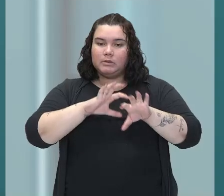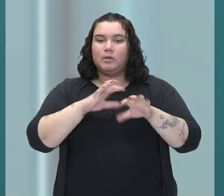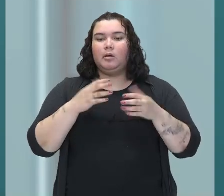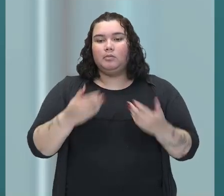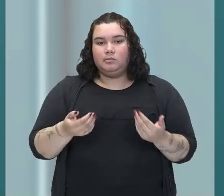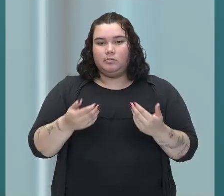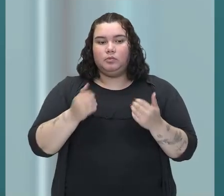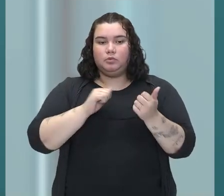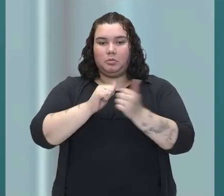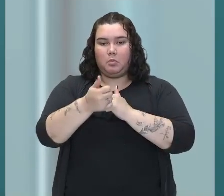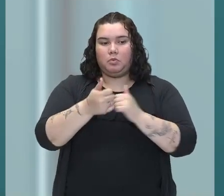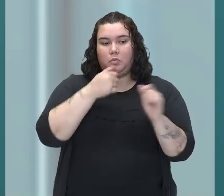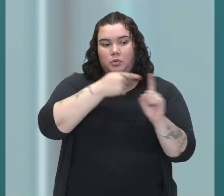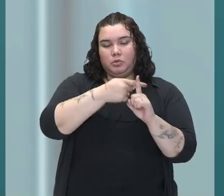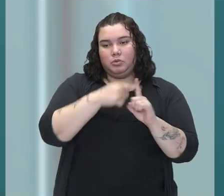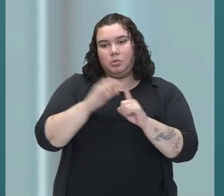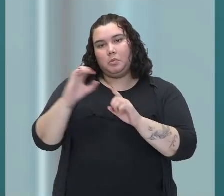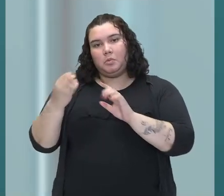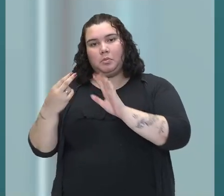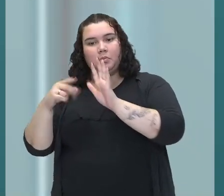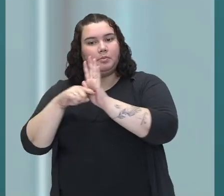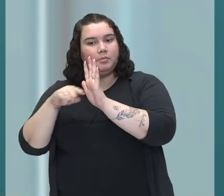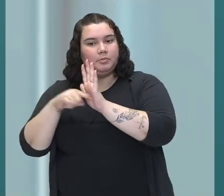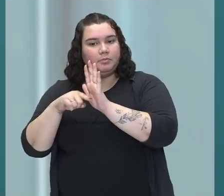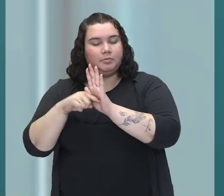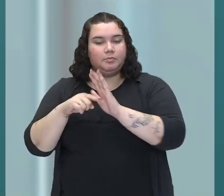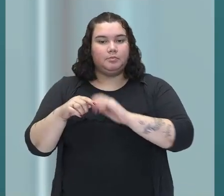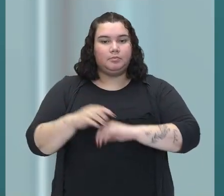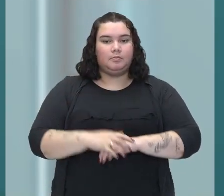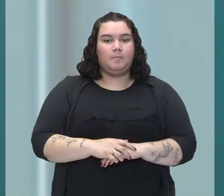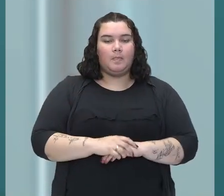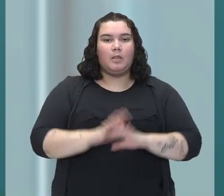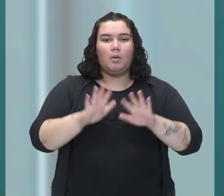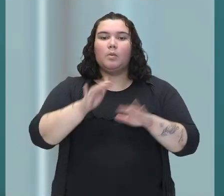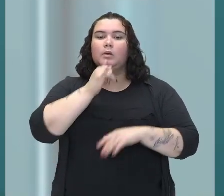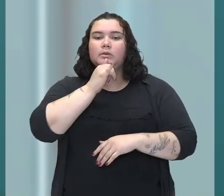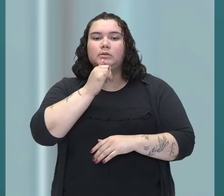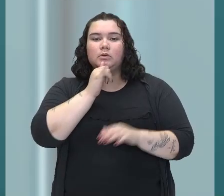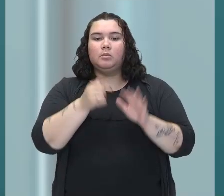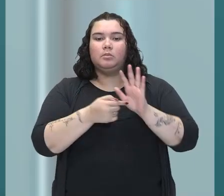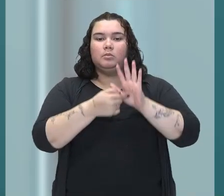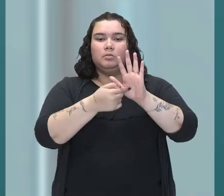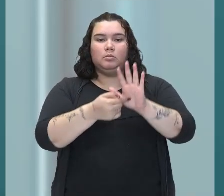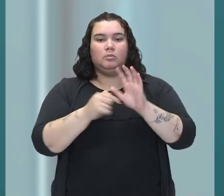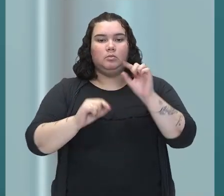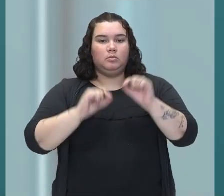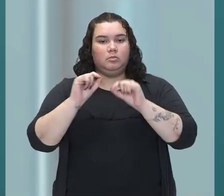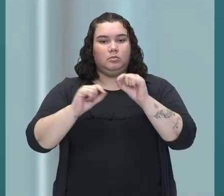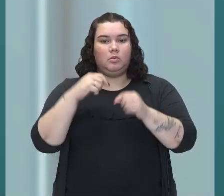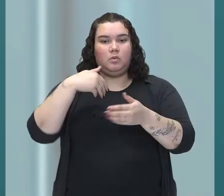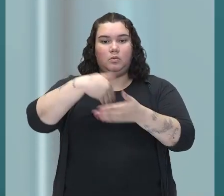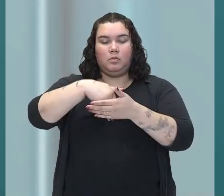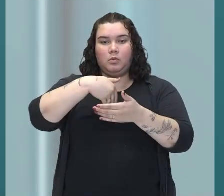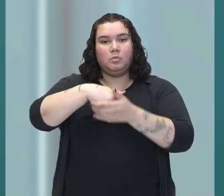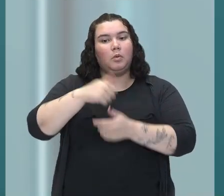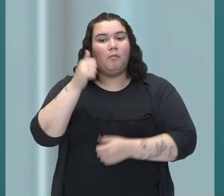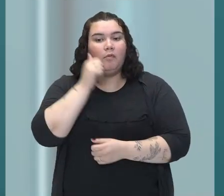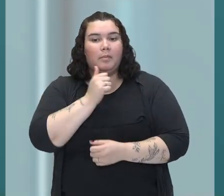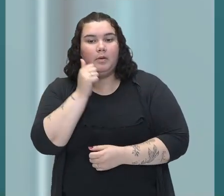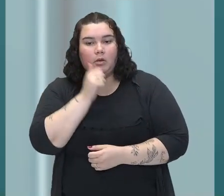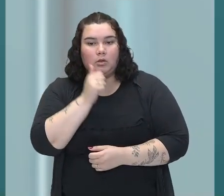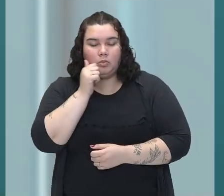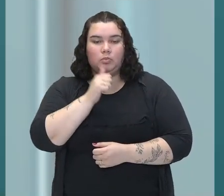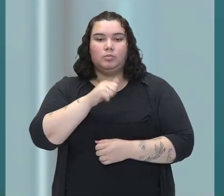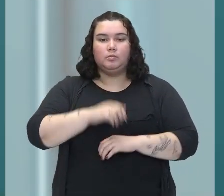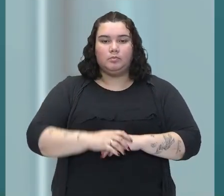o esporte. Um exemplo muito forte que nós temos agora é o do futebol feminino.